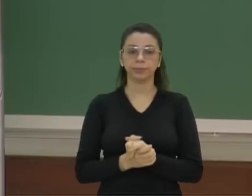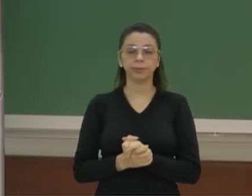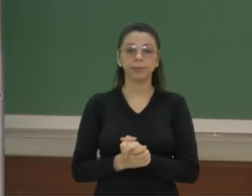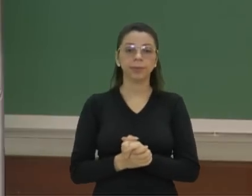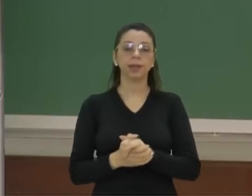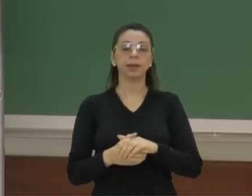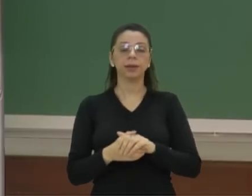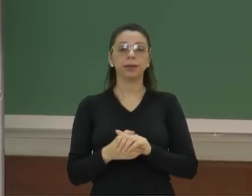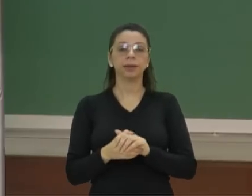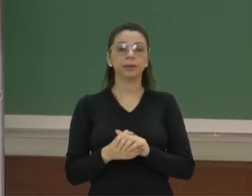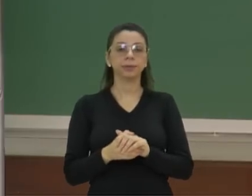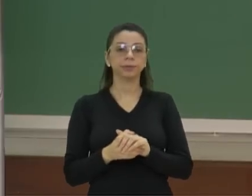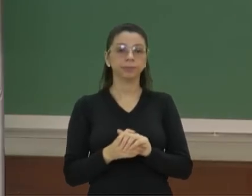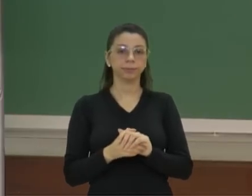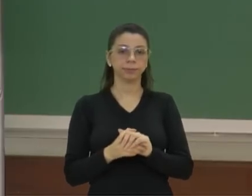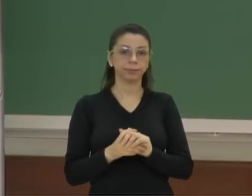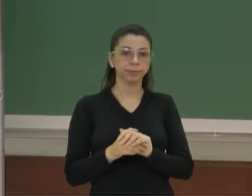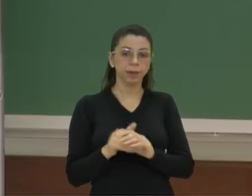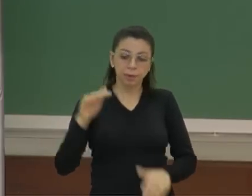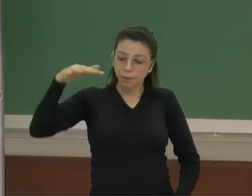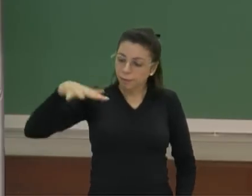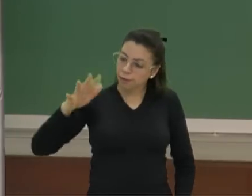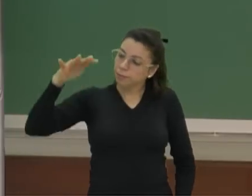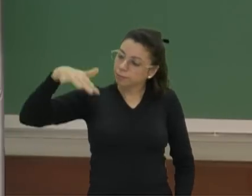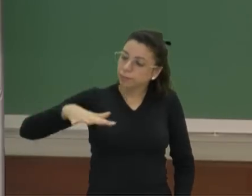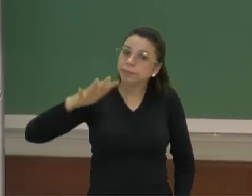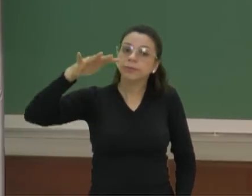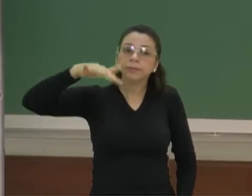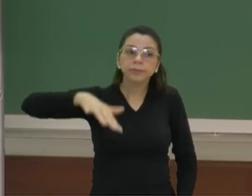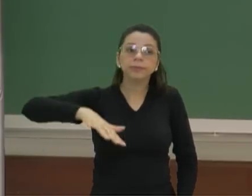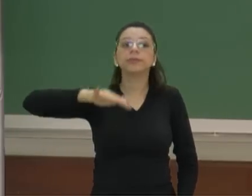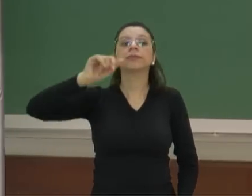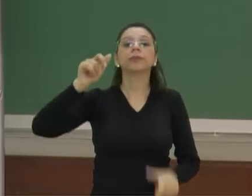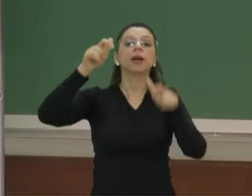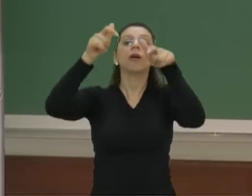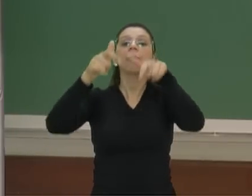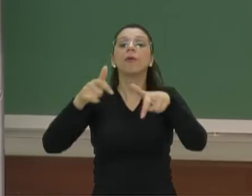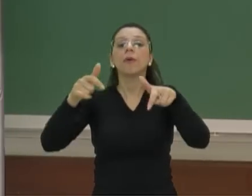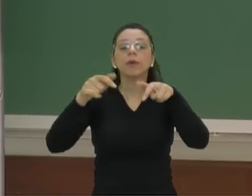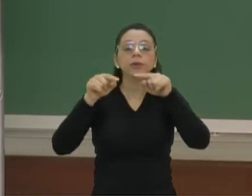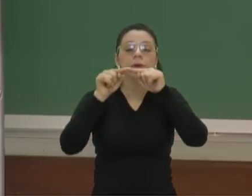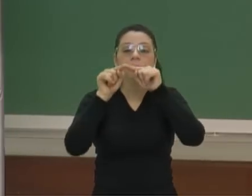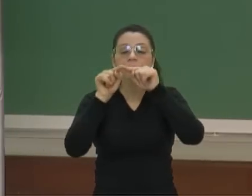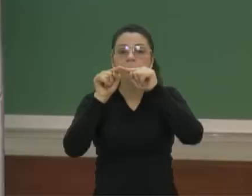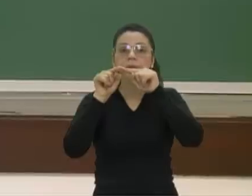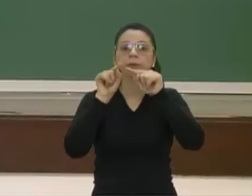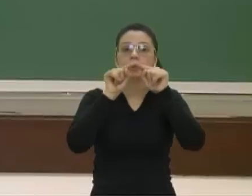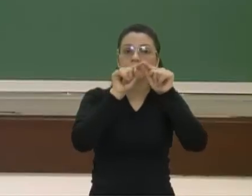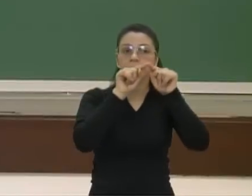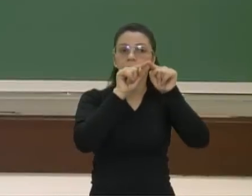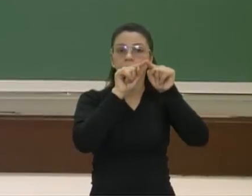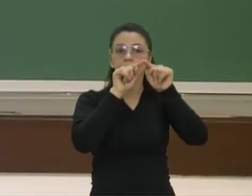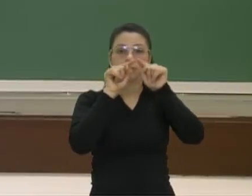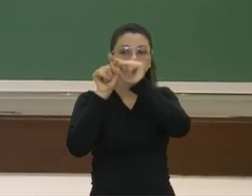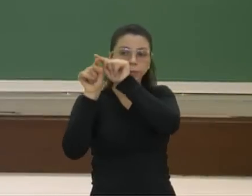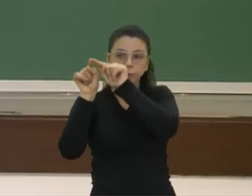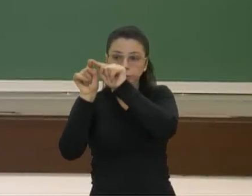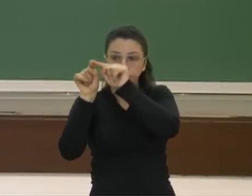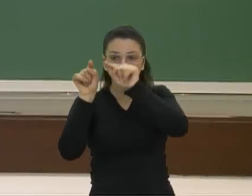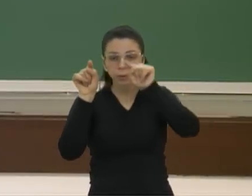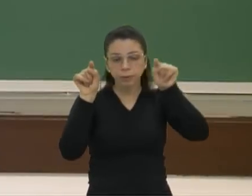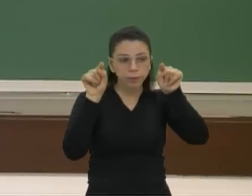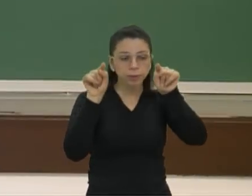Elas vão viajar pelo ar até chegar aonde? Olha a flechinha levando. Para a orelha